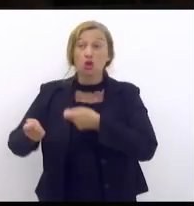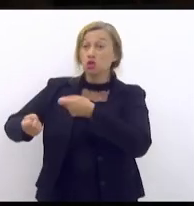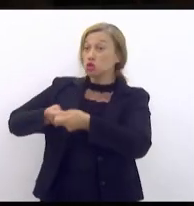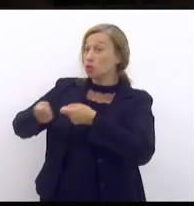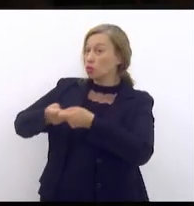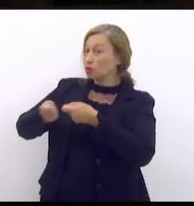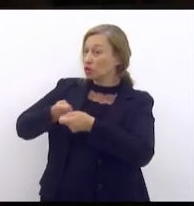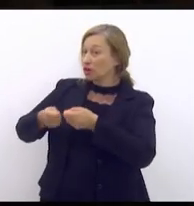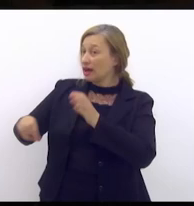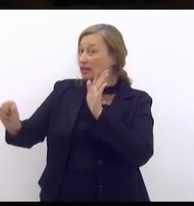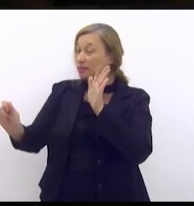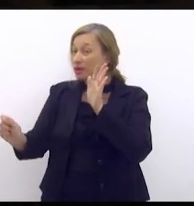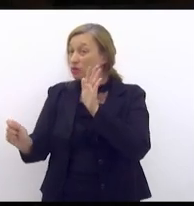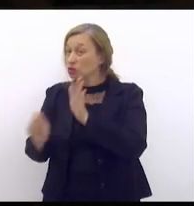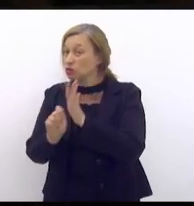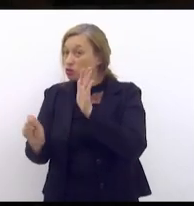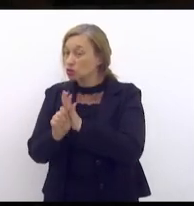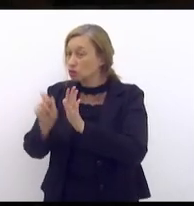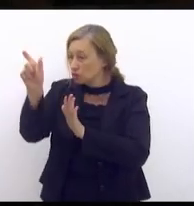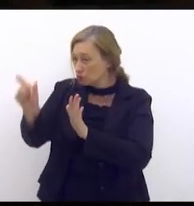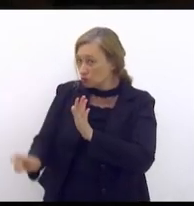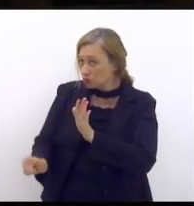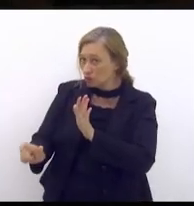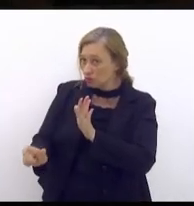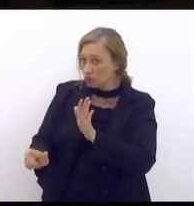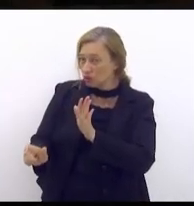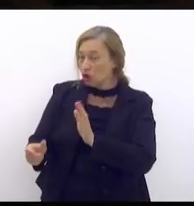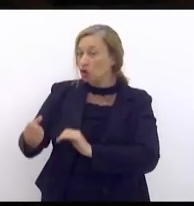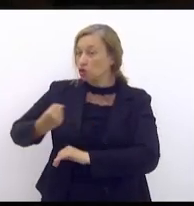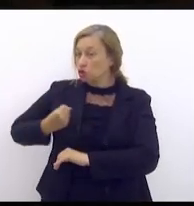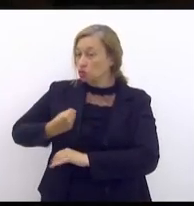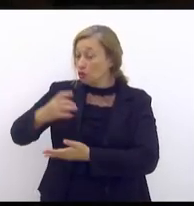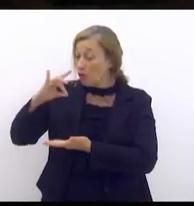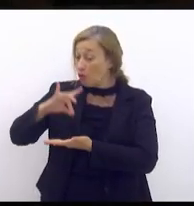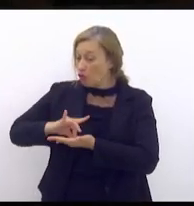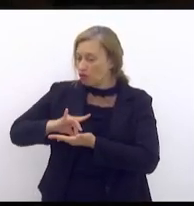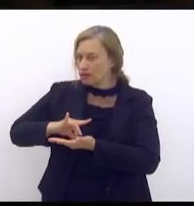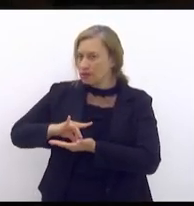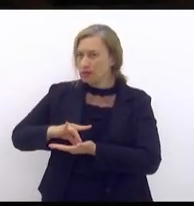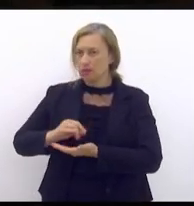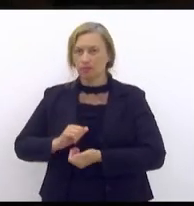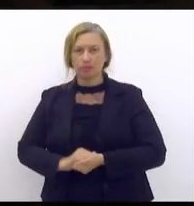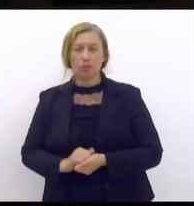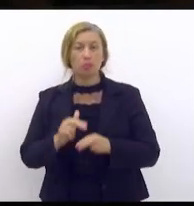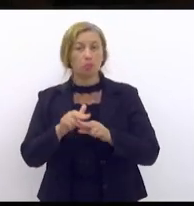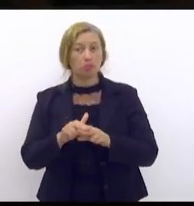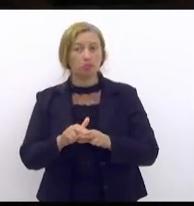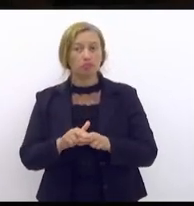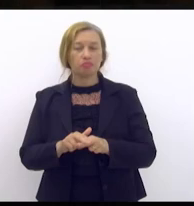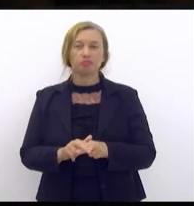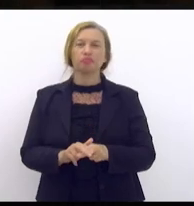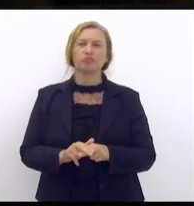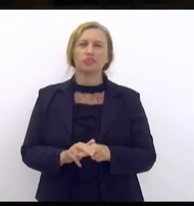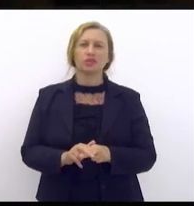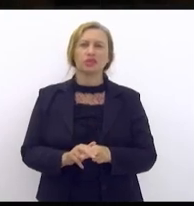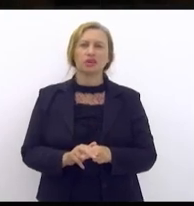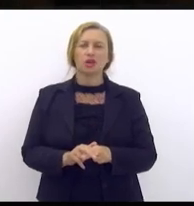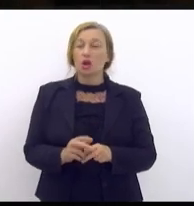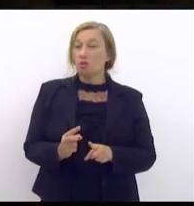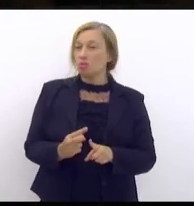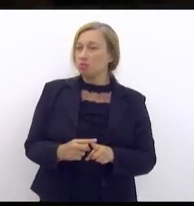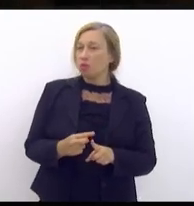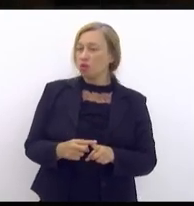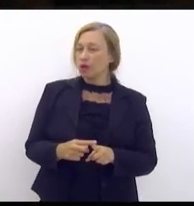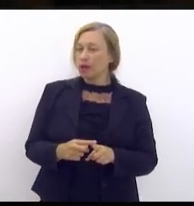pelos narcotraficantes. Números oficiais, senhora presidente. Nem por causa disso, porque